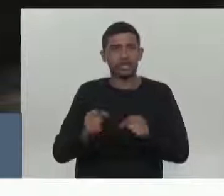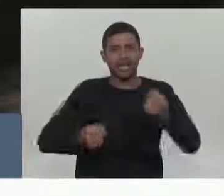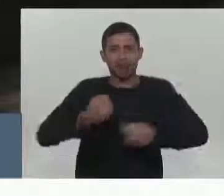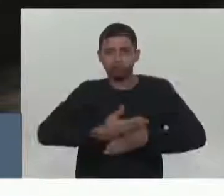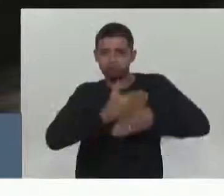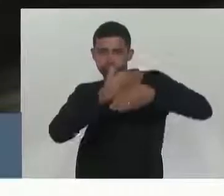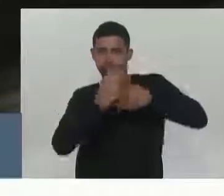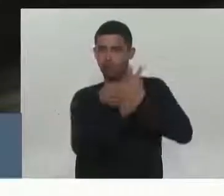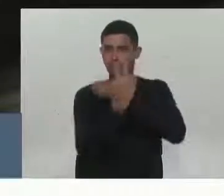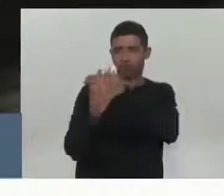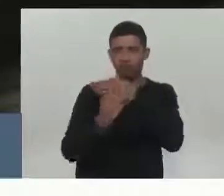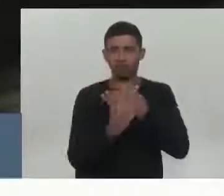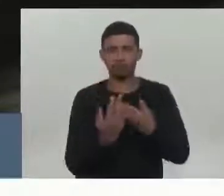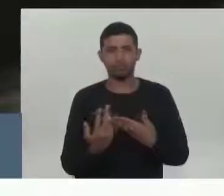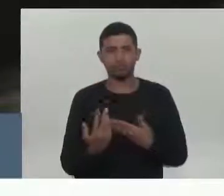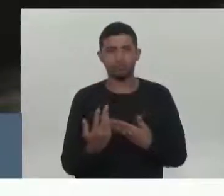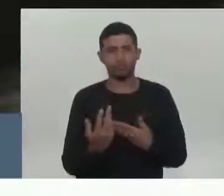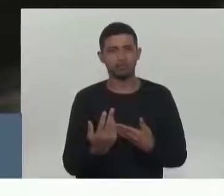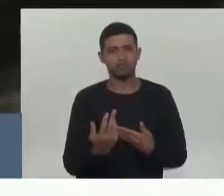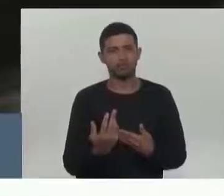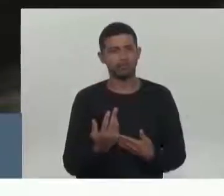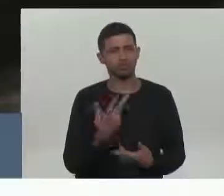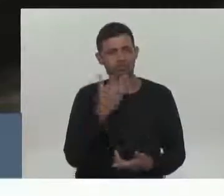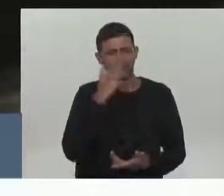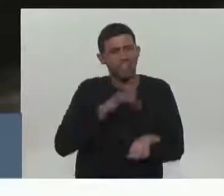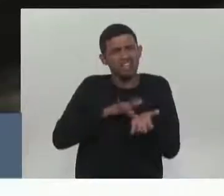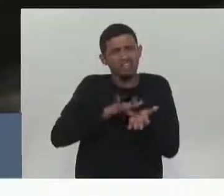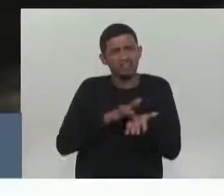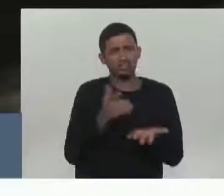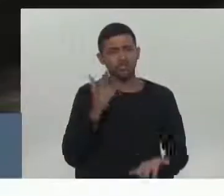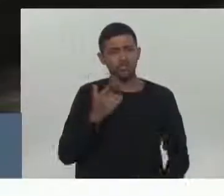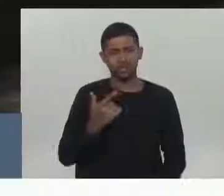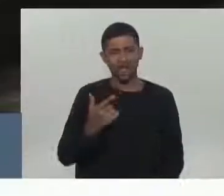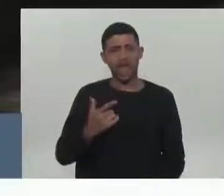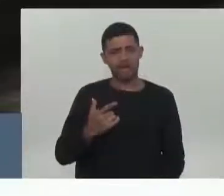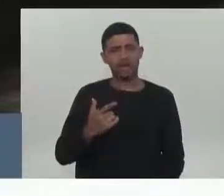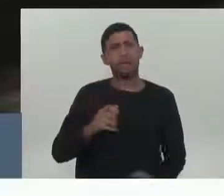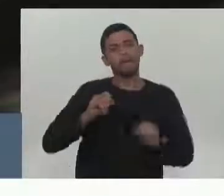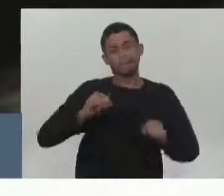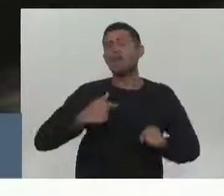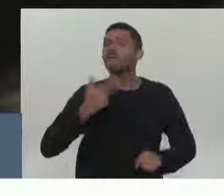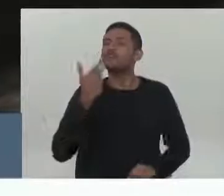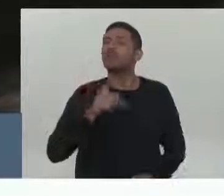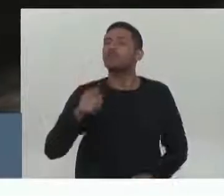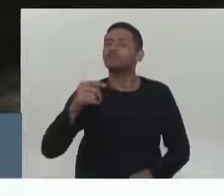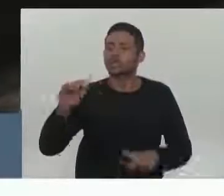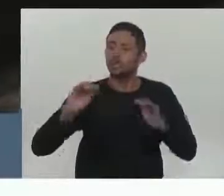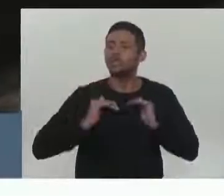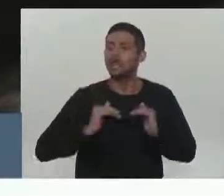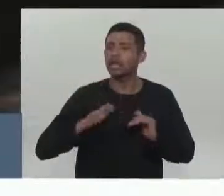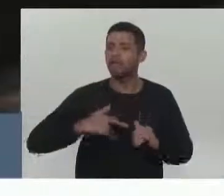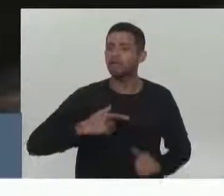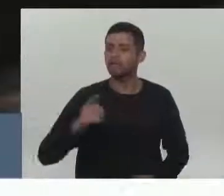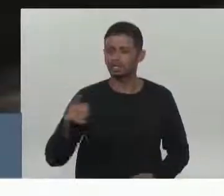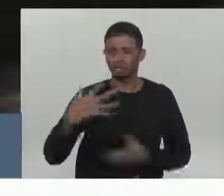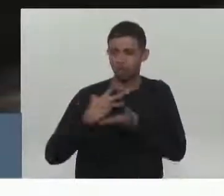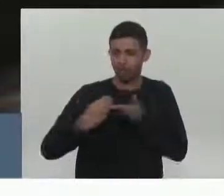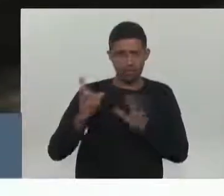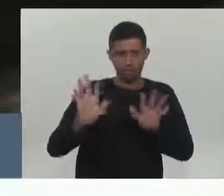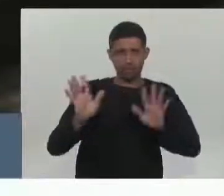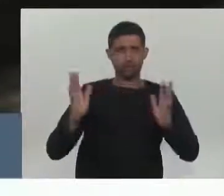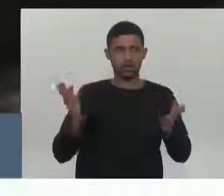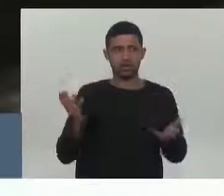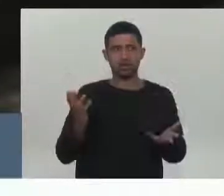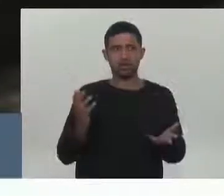seja, é aquela velha hipocrisia. Faça o que eu digo, mas não faça o que eu faço. Não me surpreende para